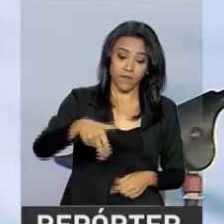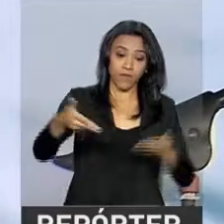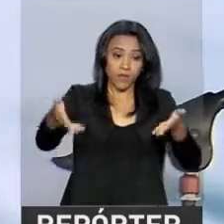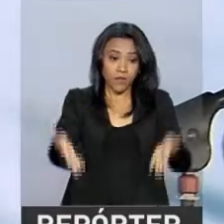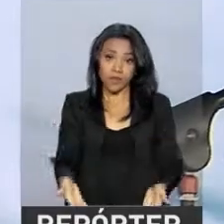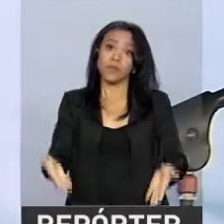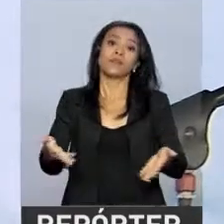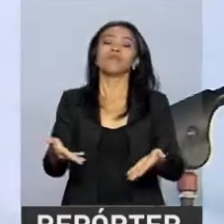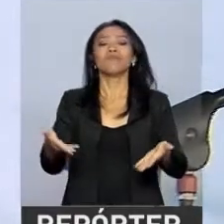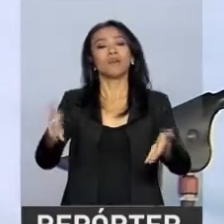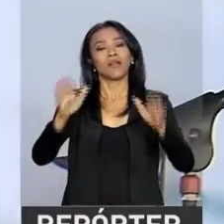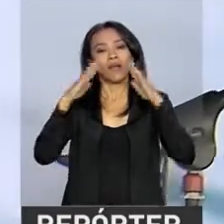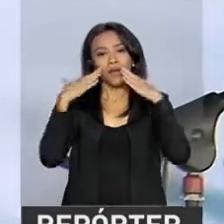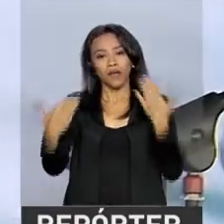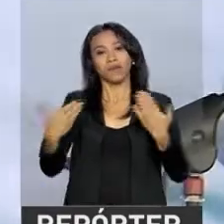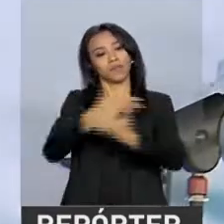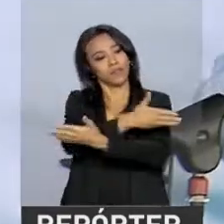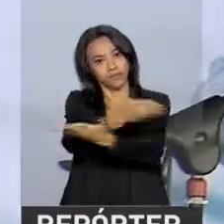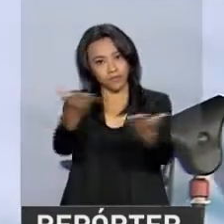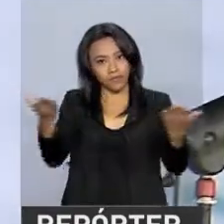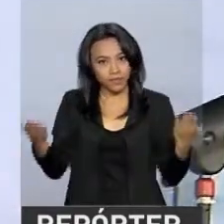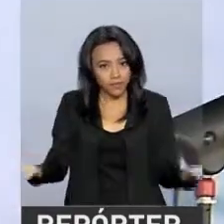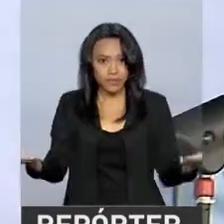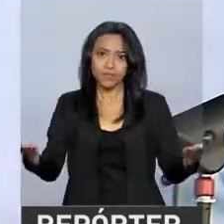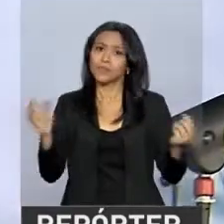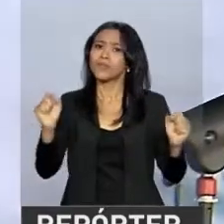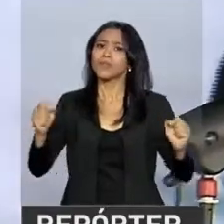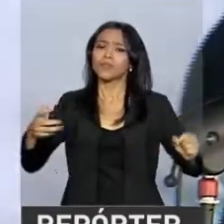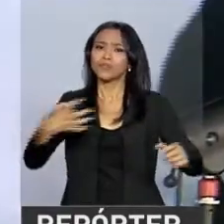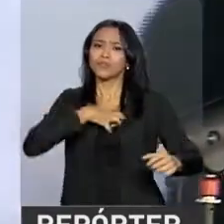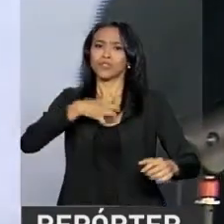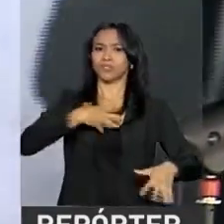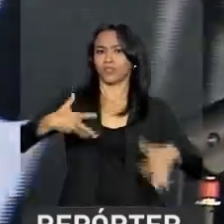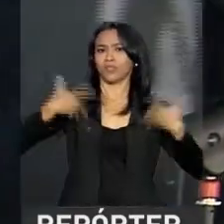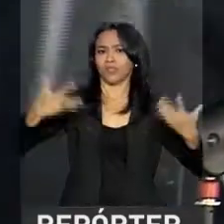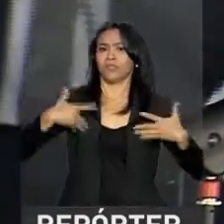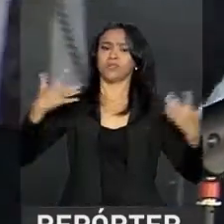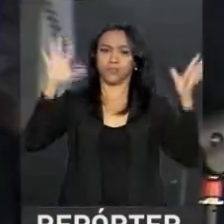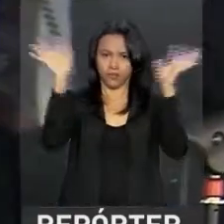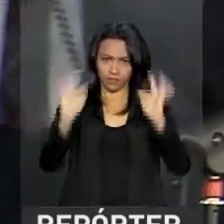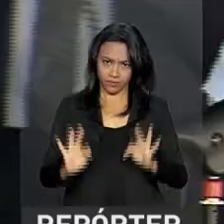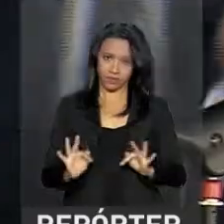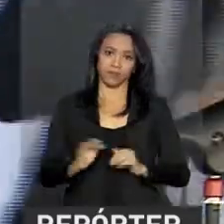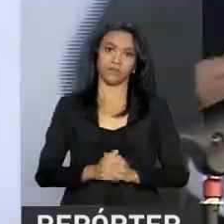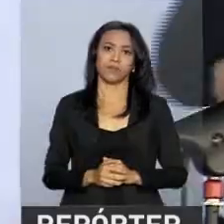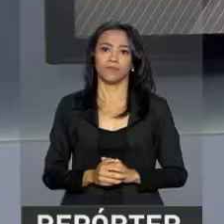praticar um gesto de alegria um gesto felicidade